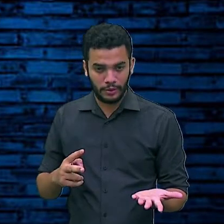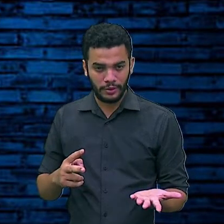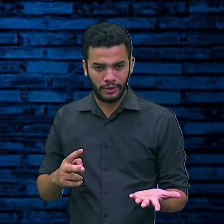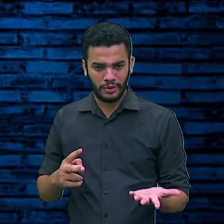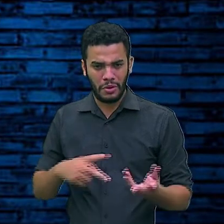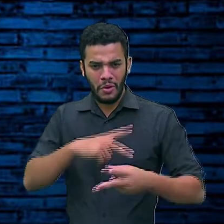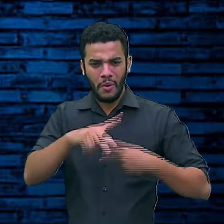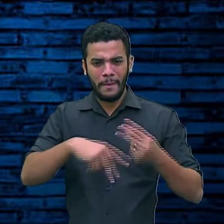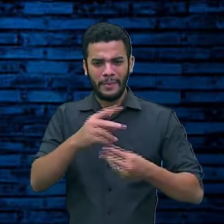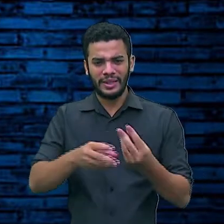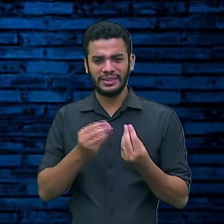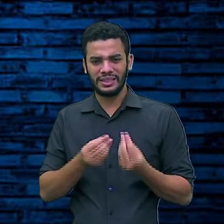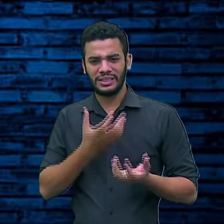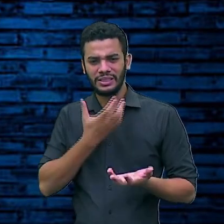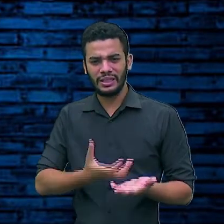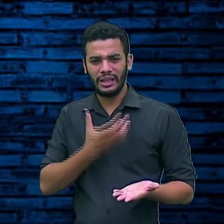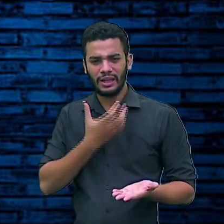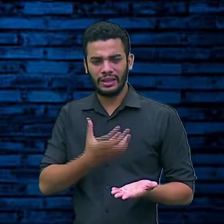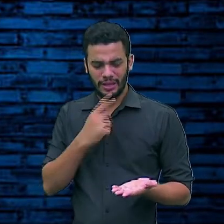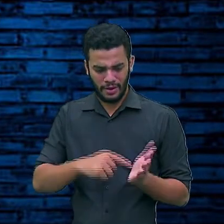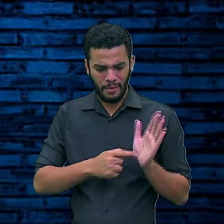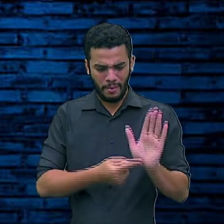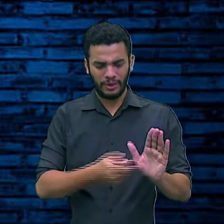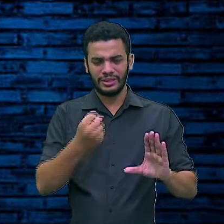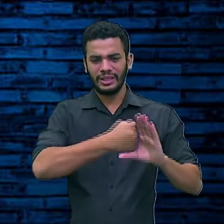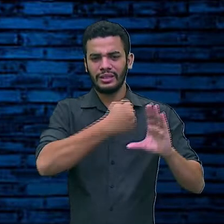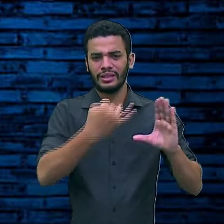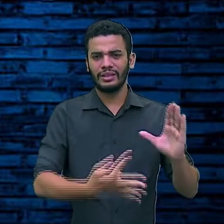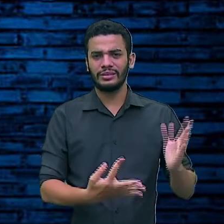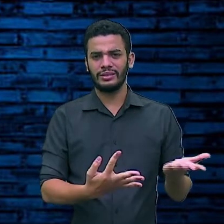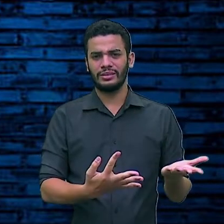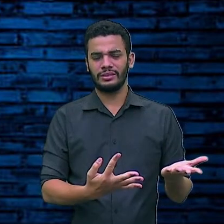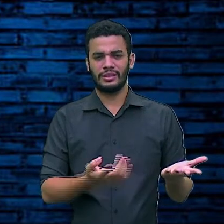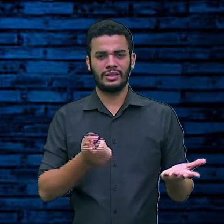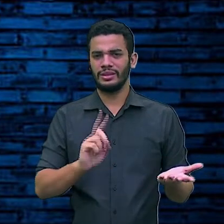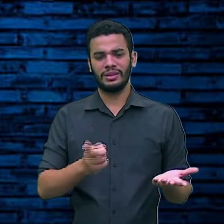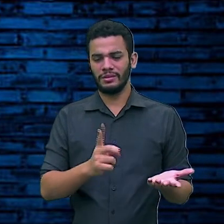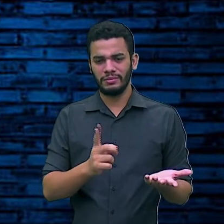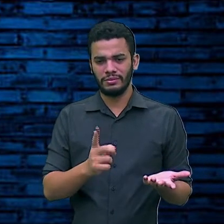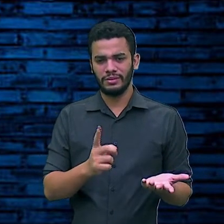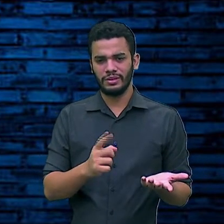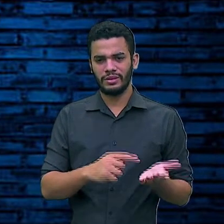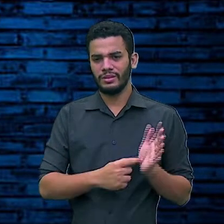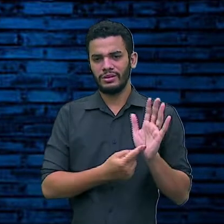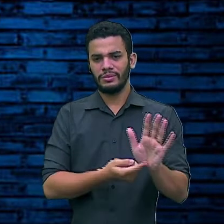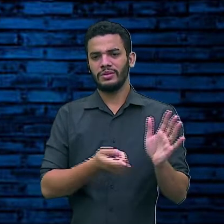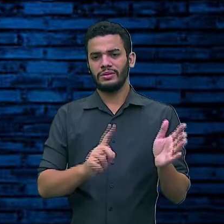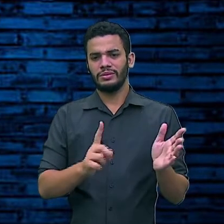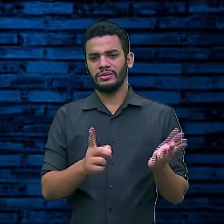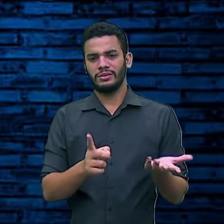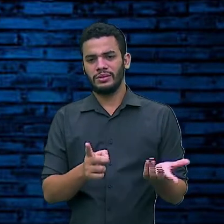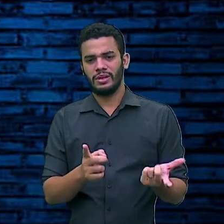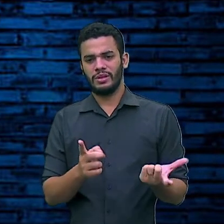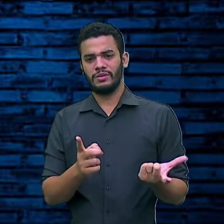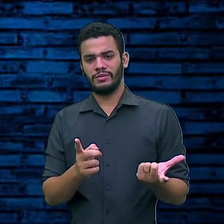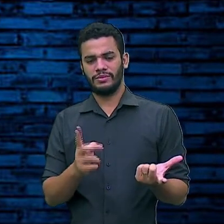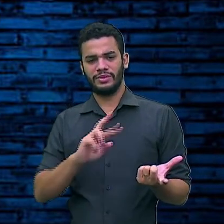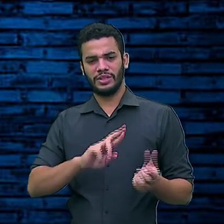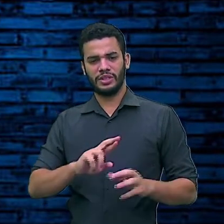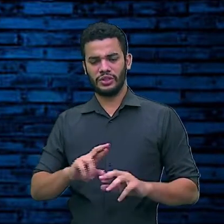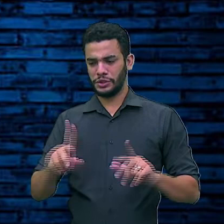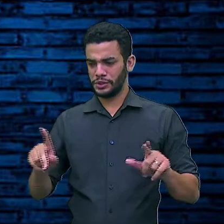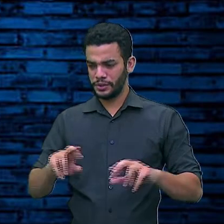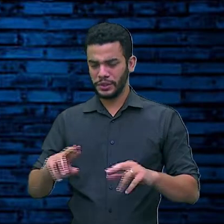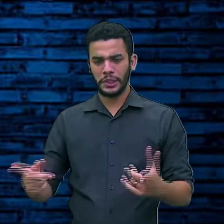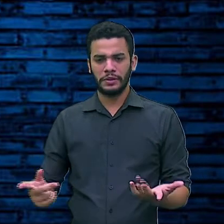característica? Não, portanto, eliminada. Aí é uma frase que trouxe até um predicado aí voltado todo para o verbo,